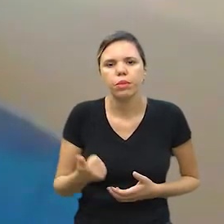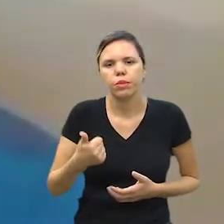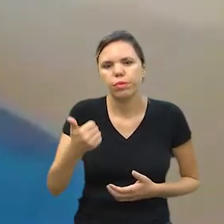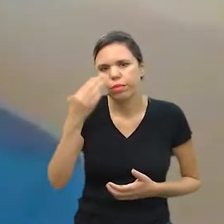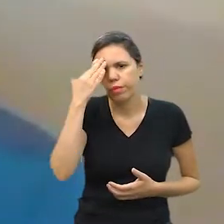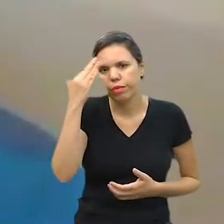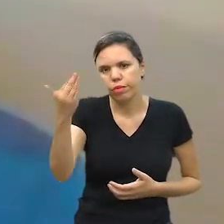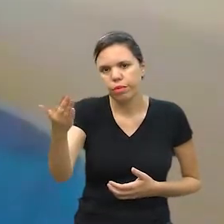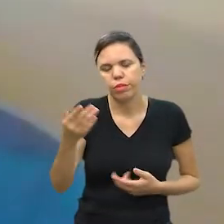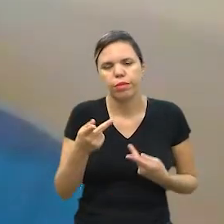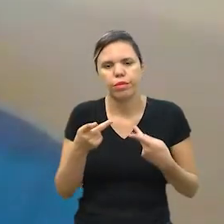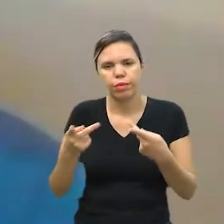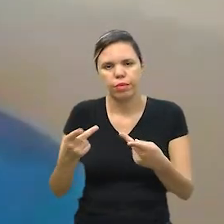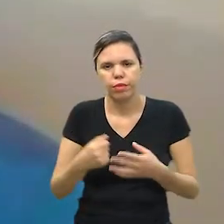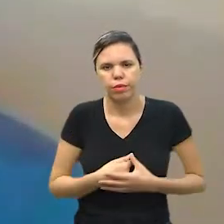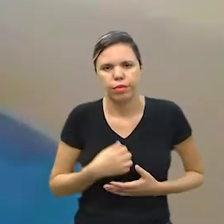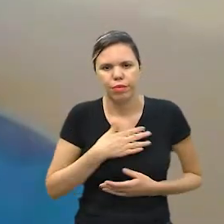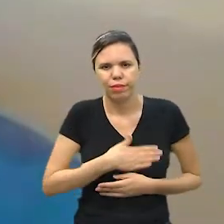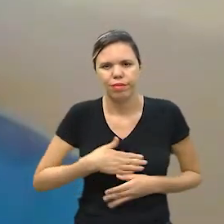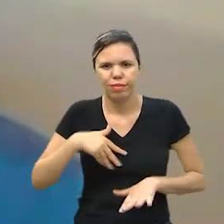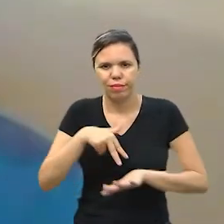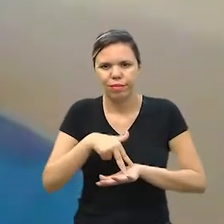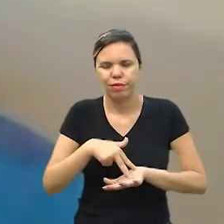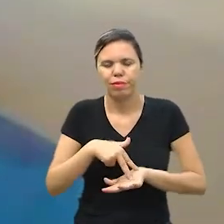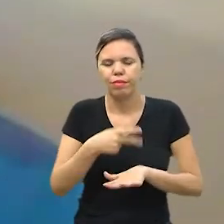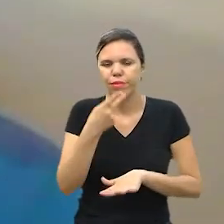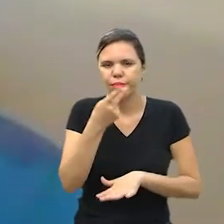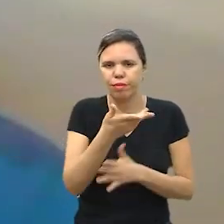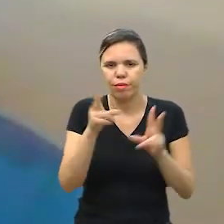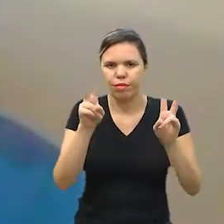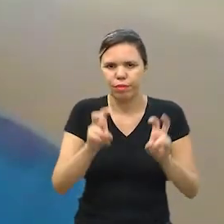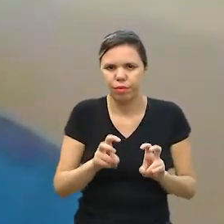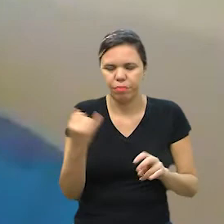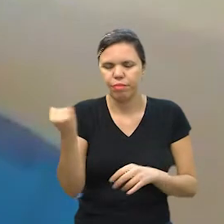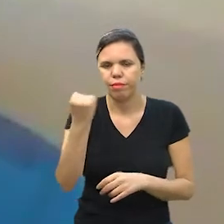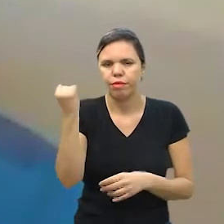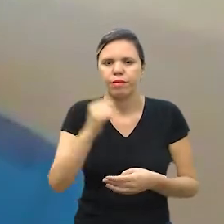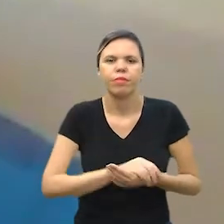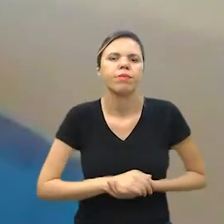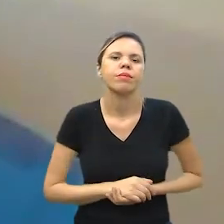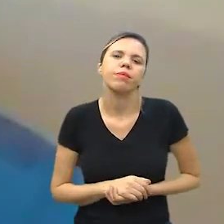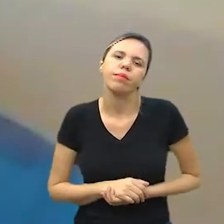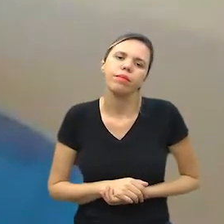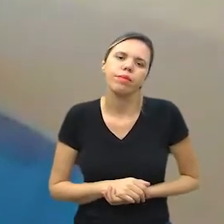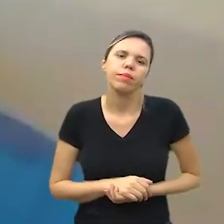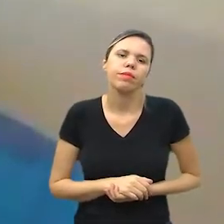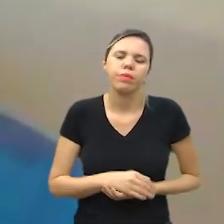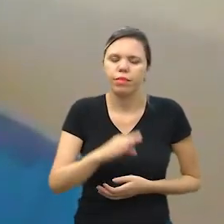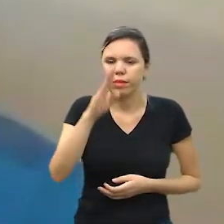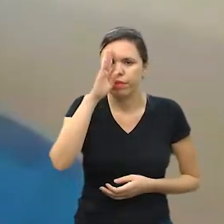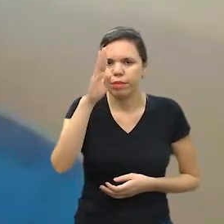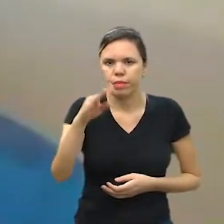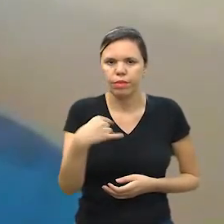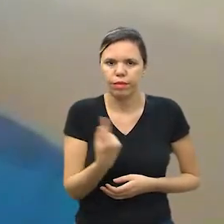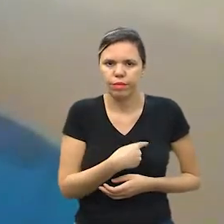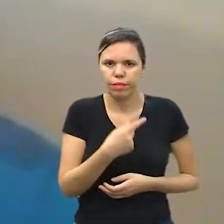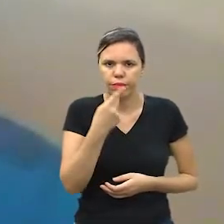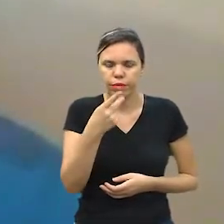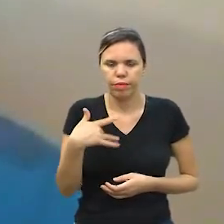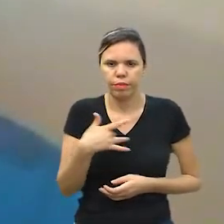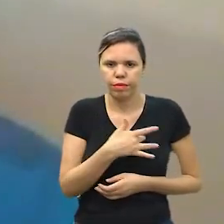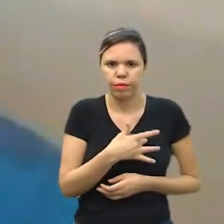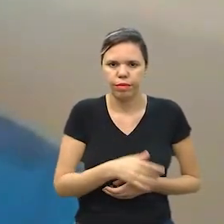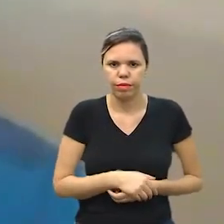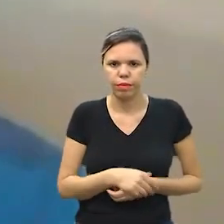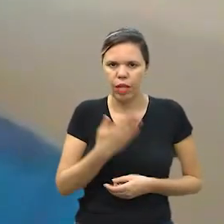Bom, primeiramente, obrigado pelo convite. É uma satisfação enorme estar falando de um assunto tão importante, né? Principalmente quando a gente fala